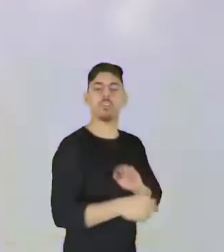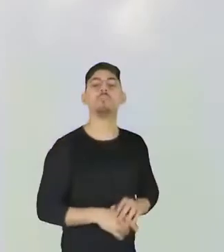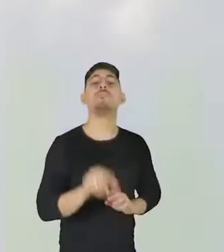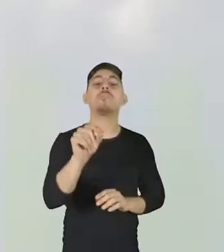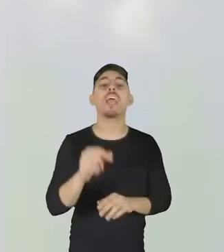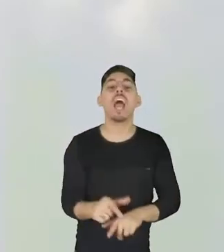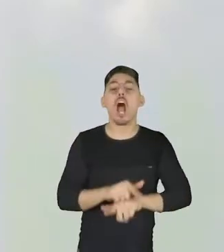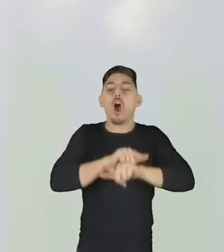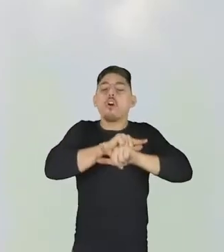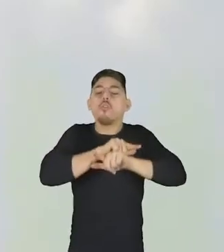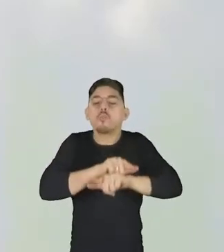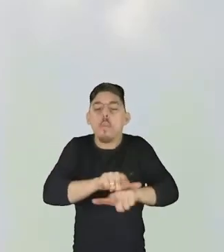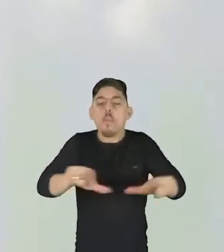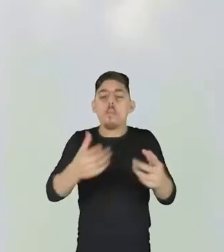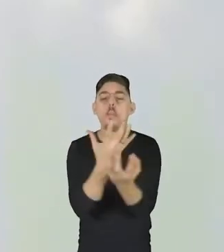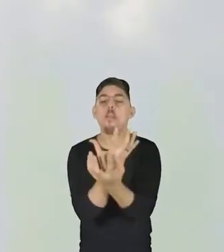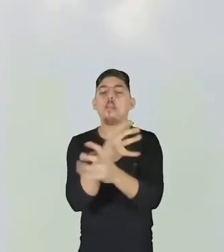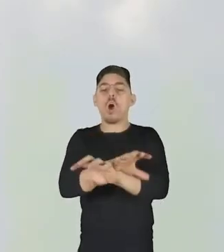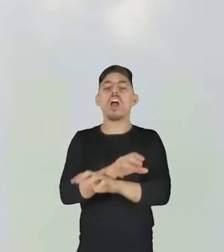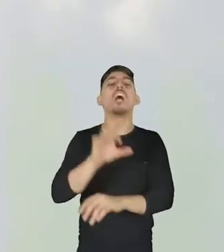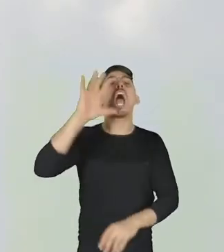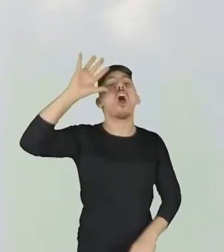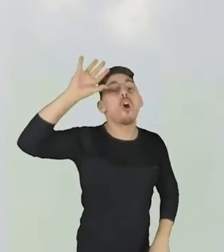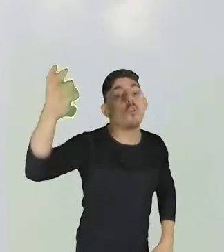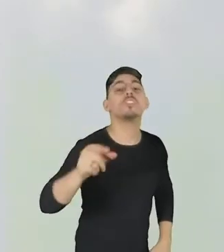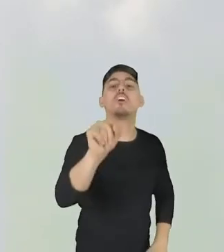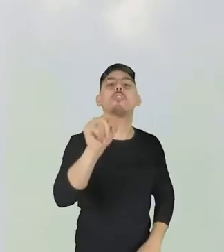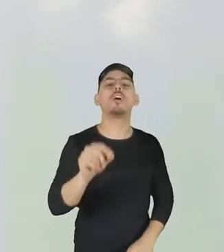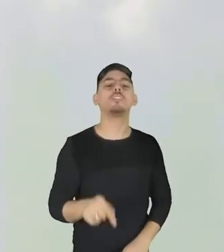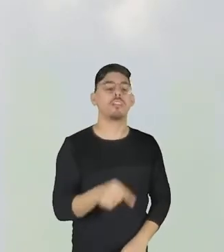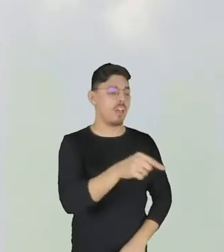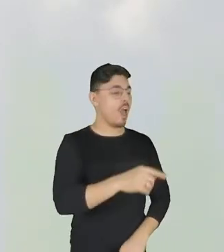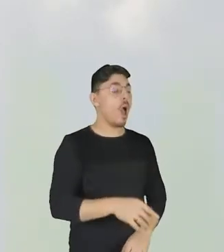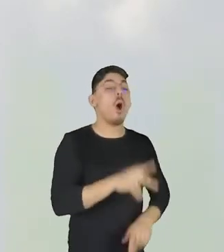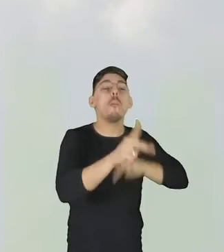da incredulidade diante das promessas de Deus,